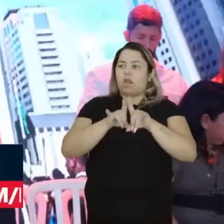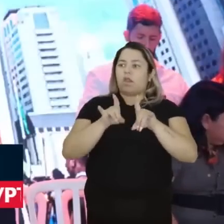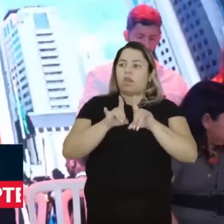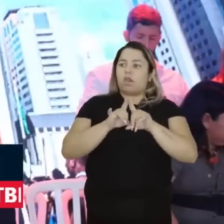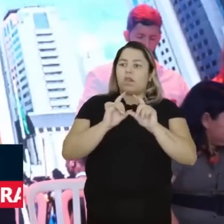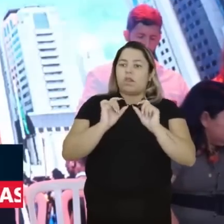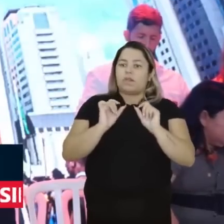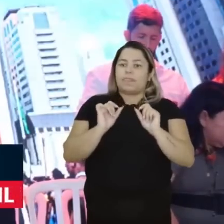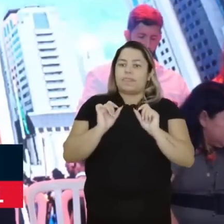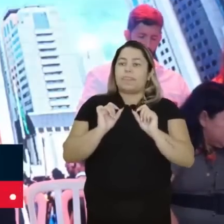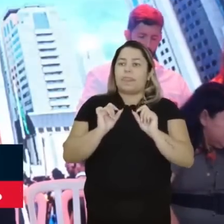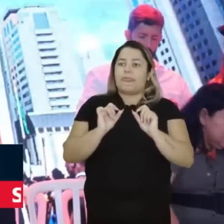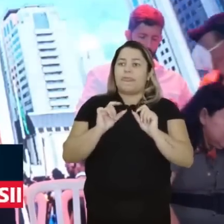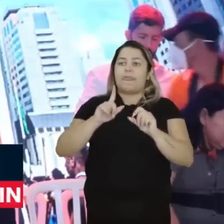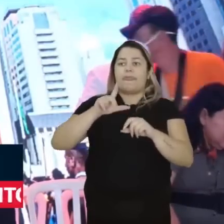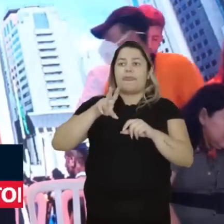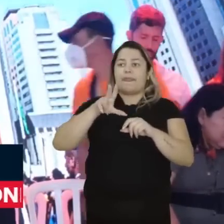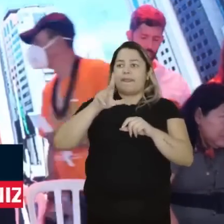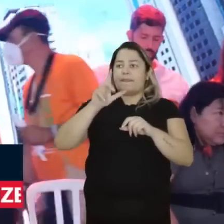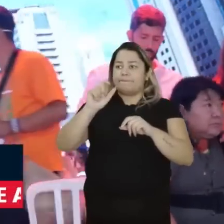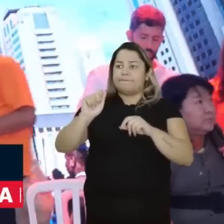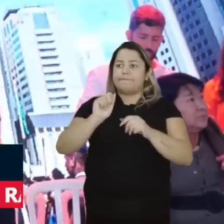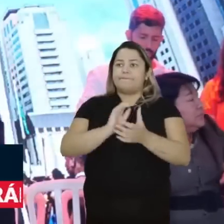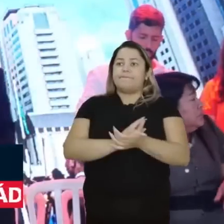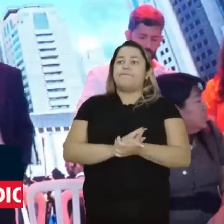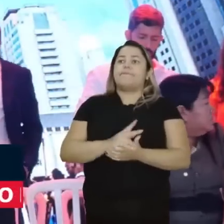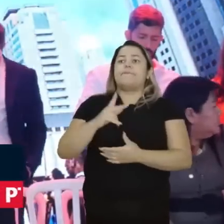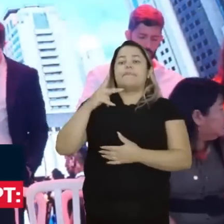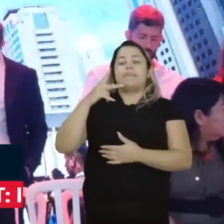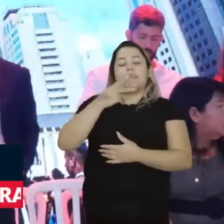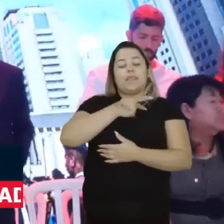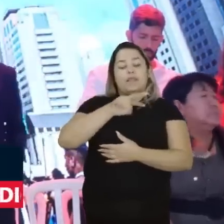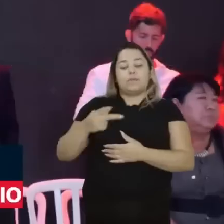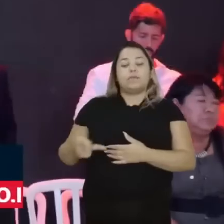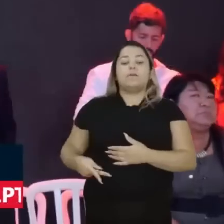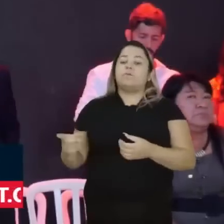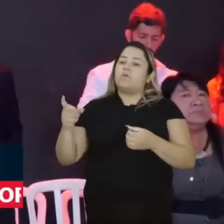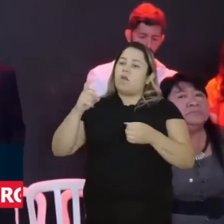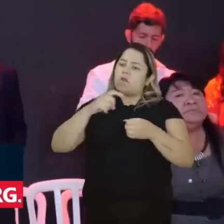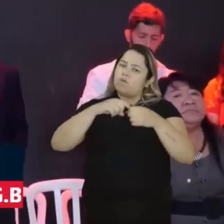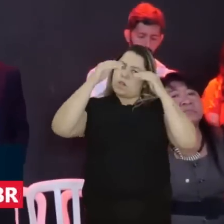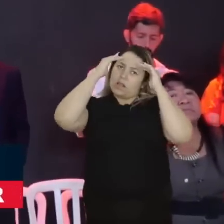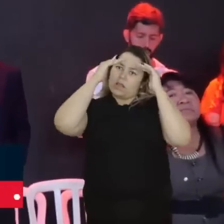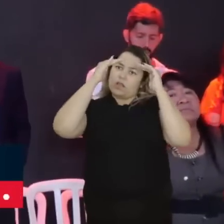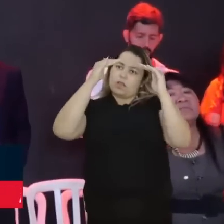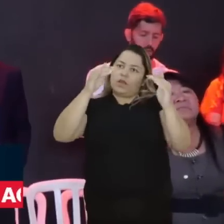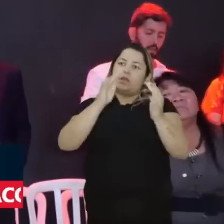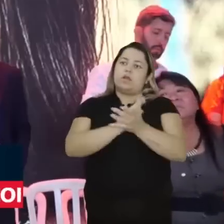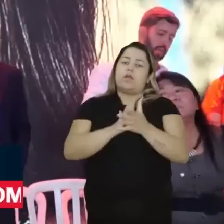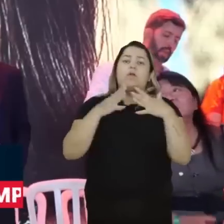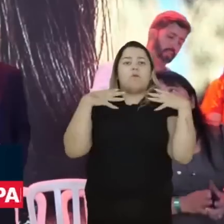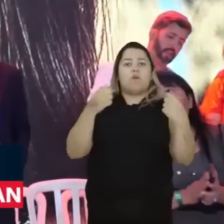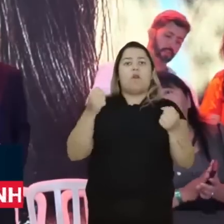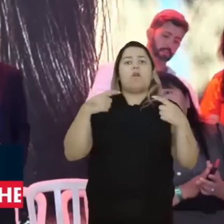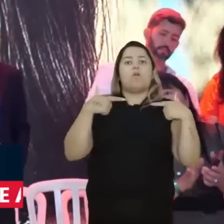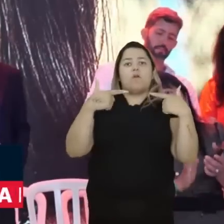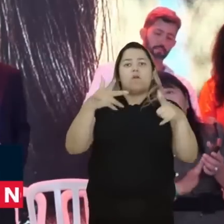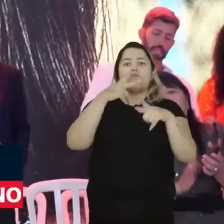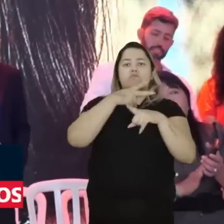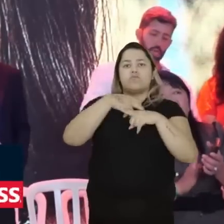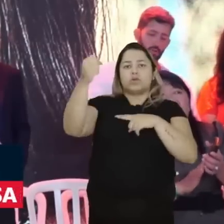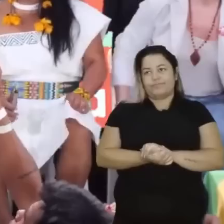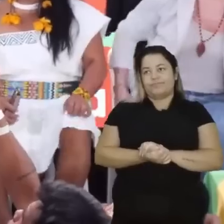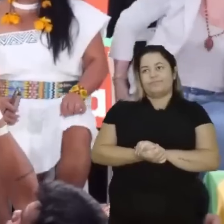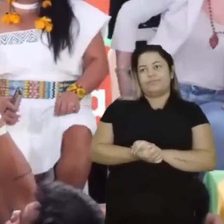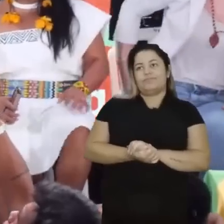Eu tenho certeza que com Lula presidente, os povos indígenas vão voltar a ser respeitados. Vamos à luta e vamos à vitória. Um